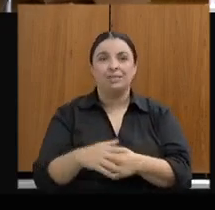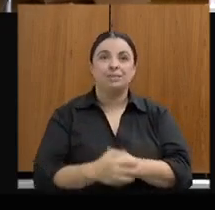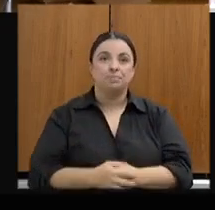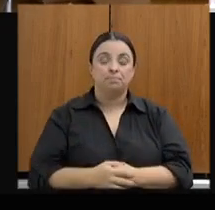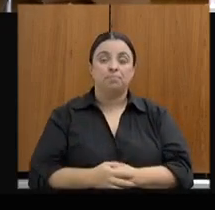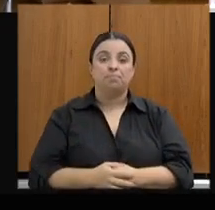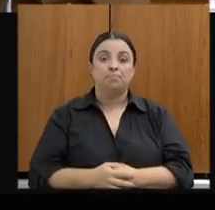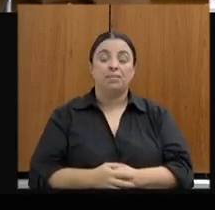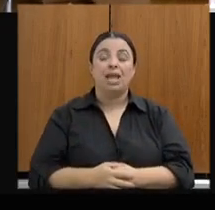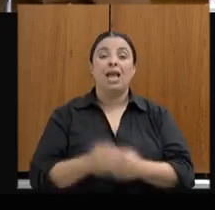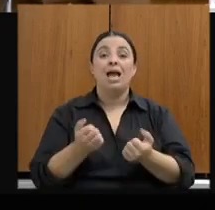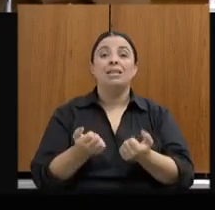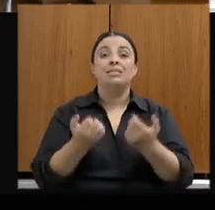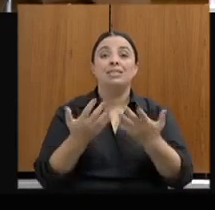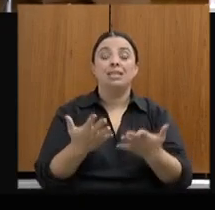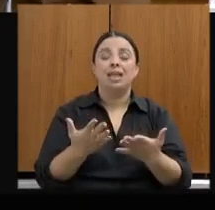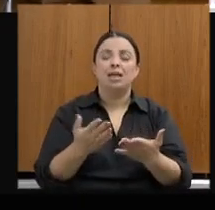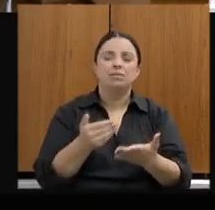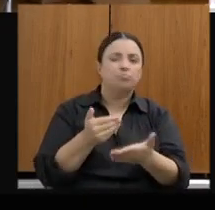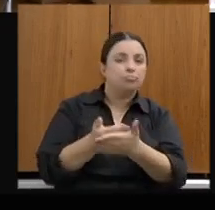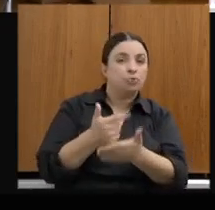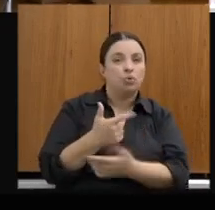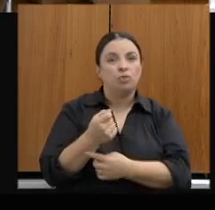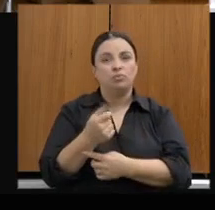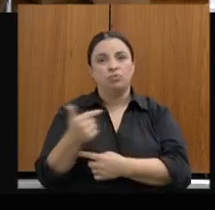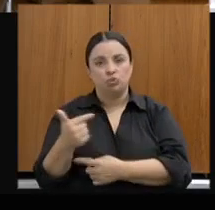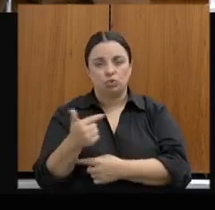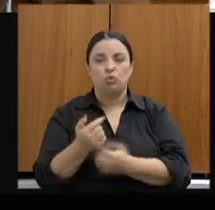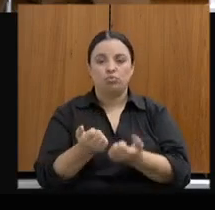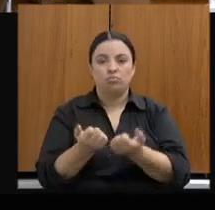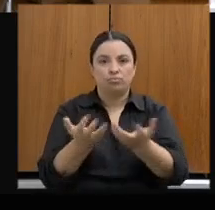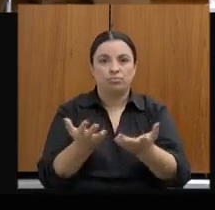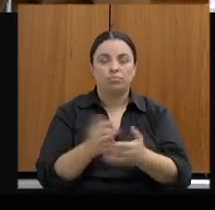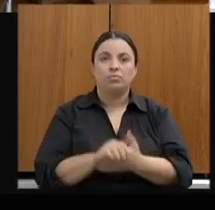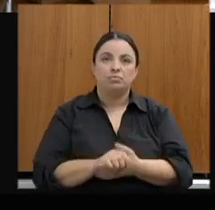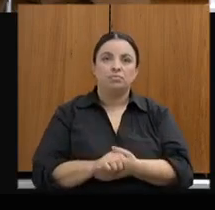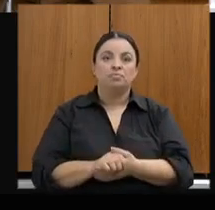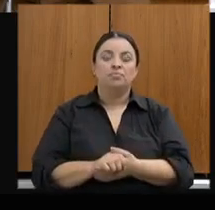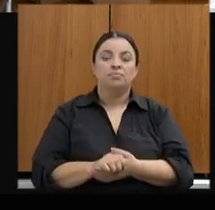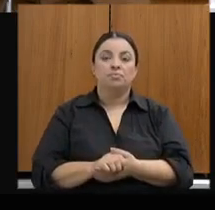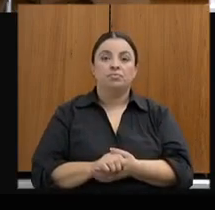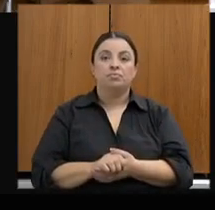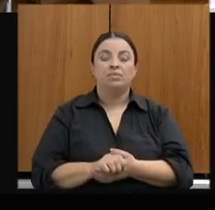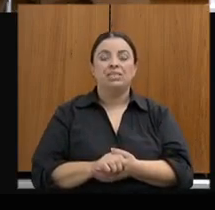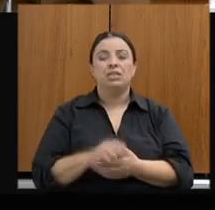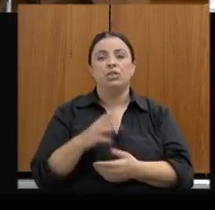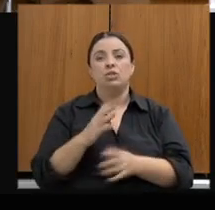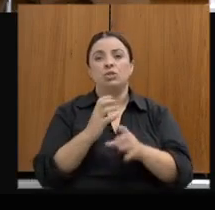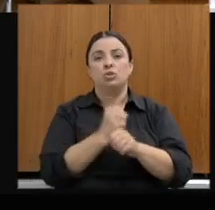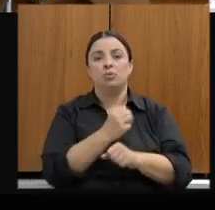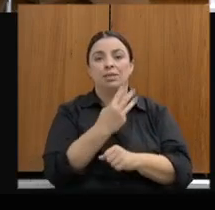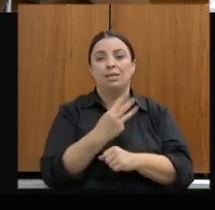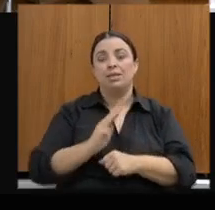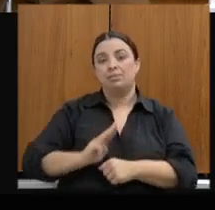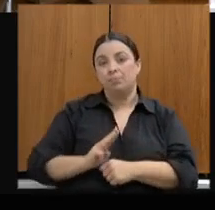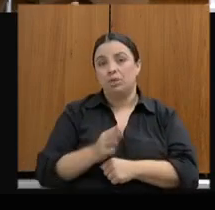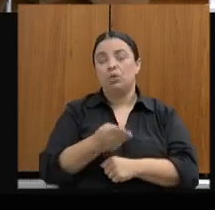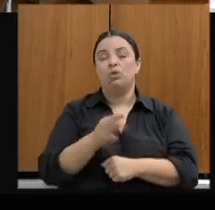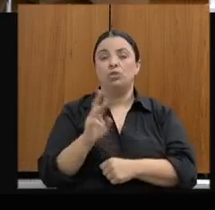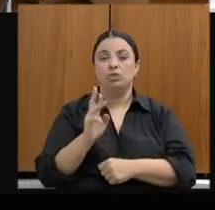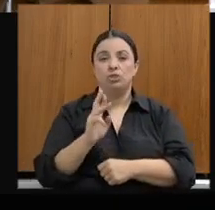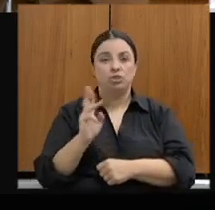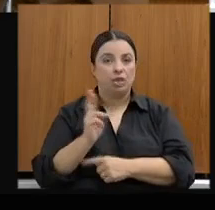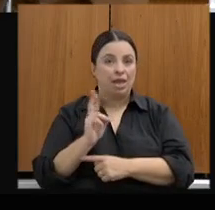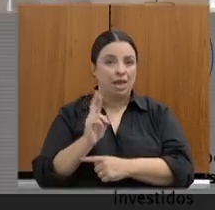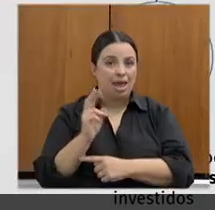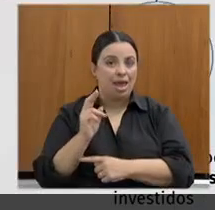entregas realizadas e previstas para 2022 estão na parte ainda da locação logística né então foram três milhões de reais de itens de